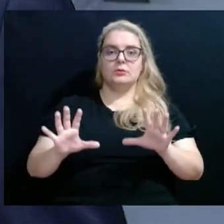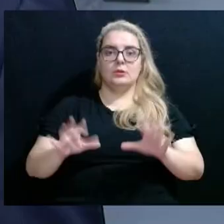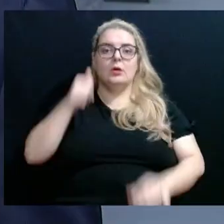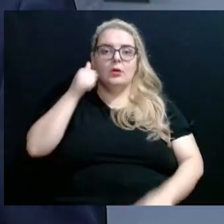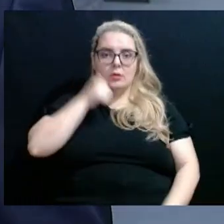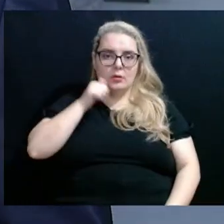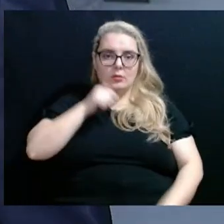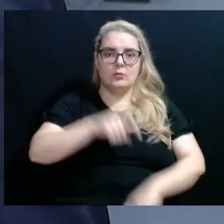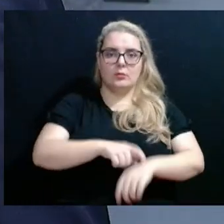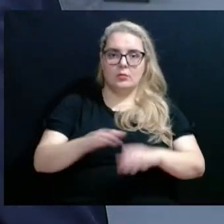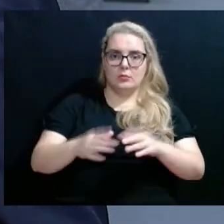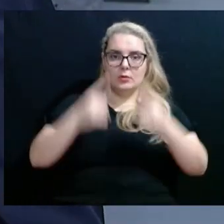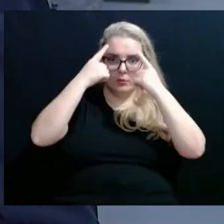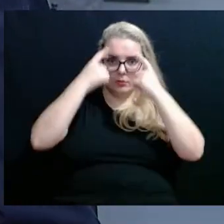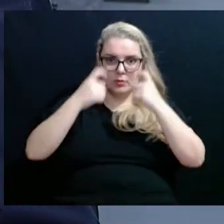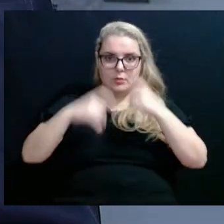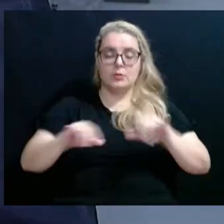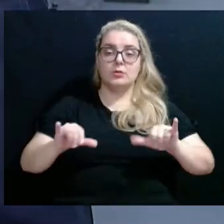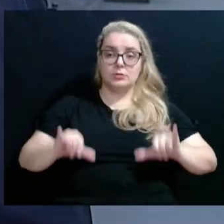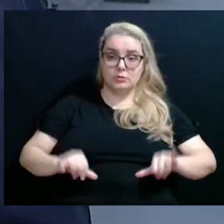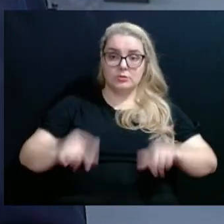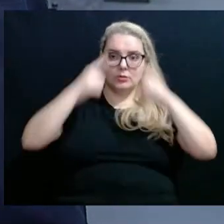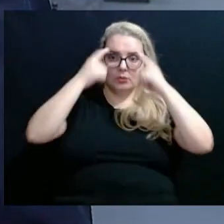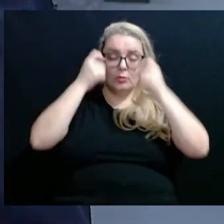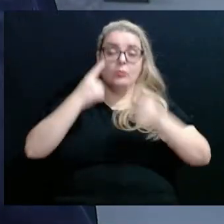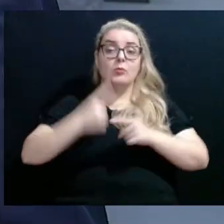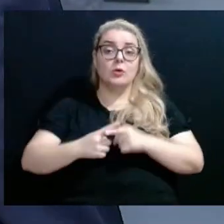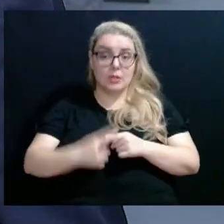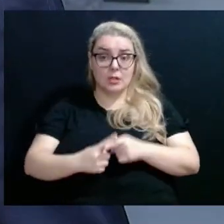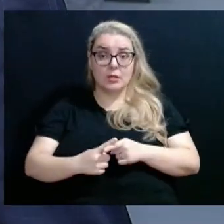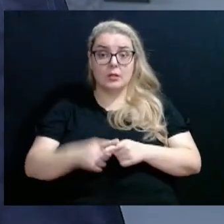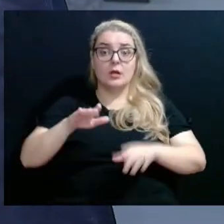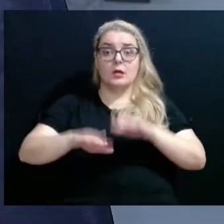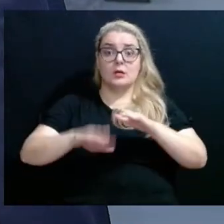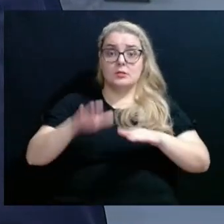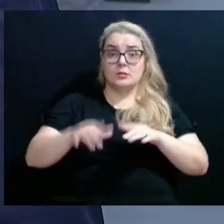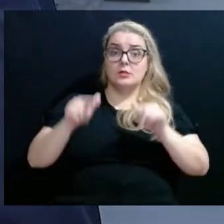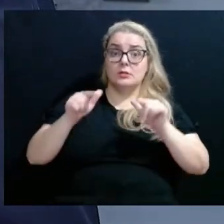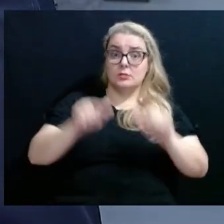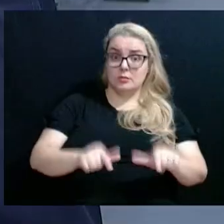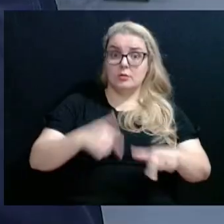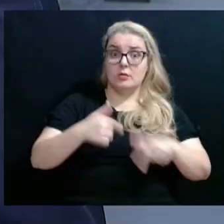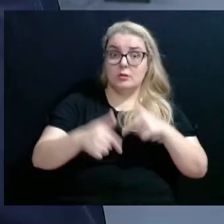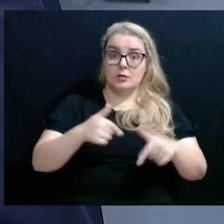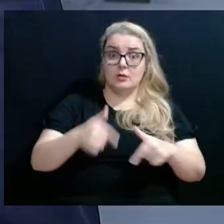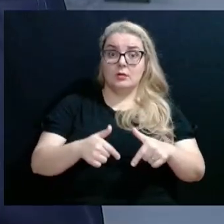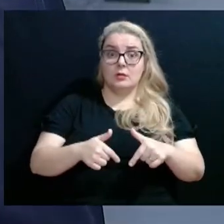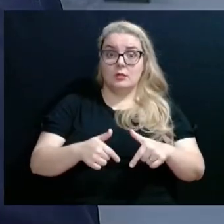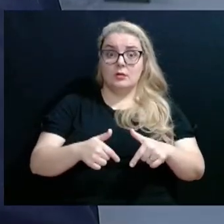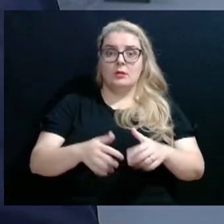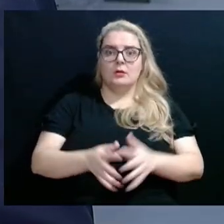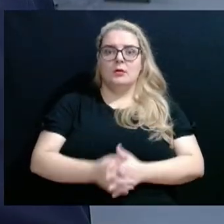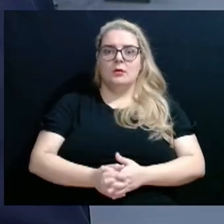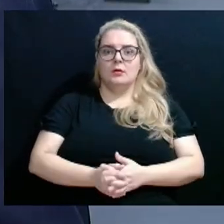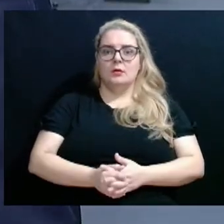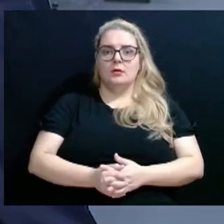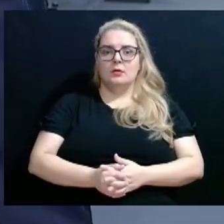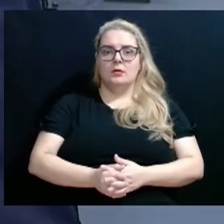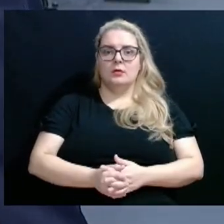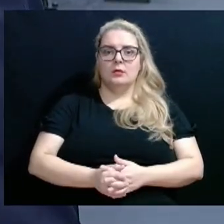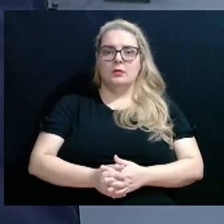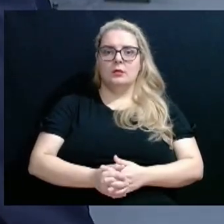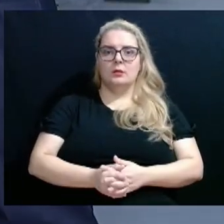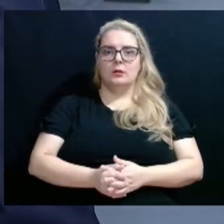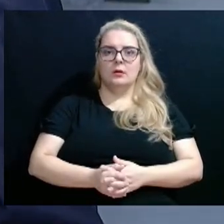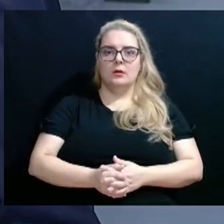de violência, que estão sofrendo violência. Por quê? Porque muitas vezes o local de trabalho é